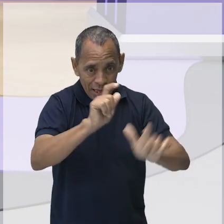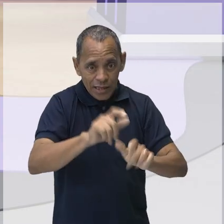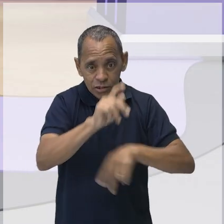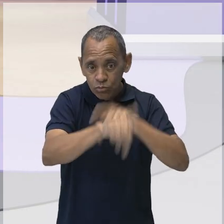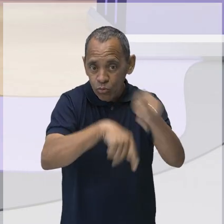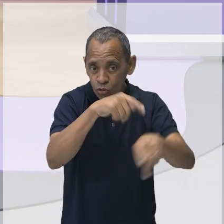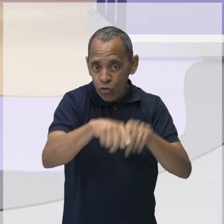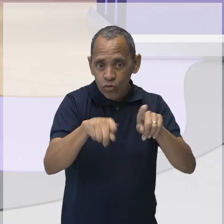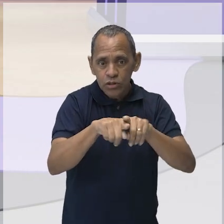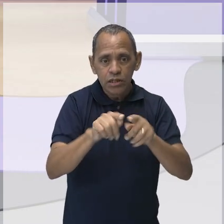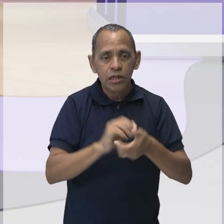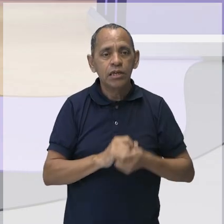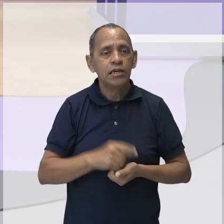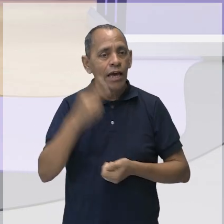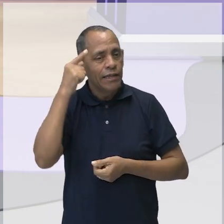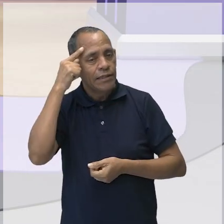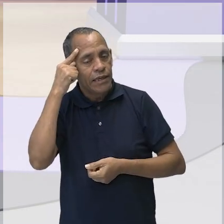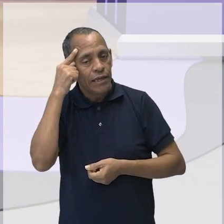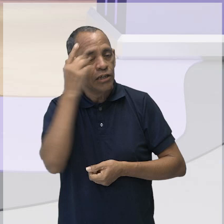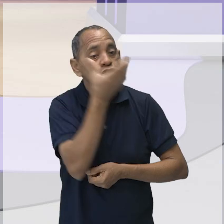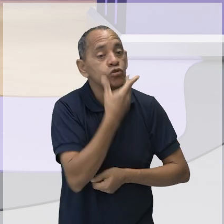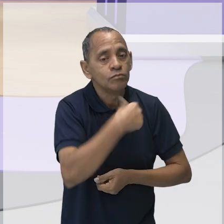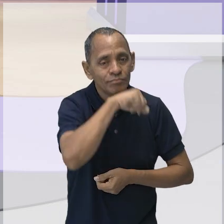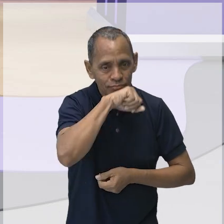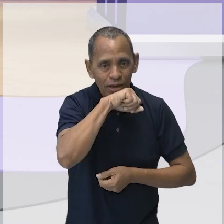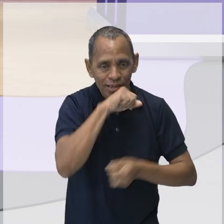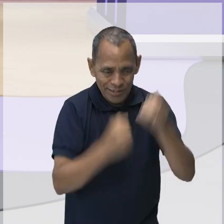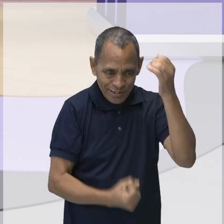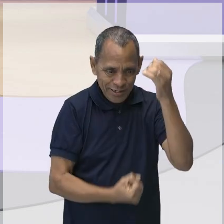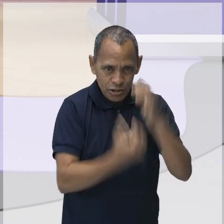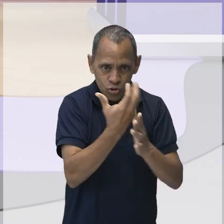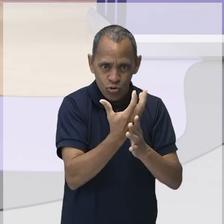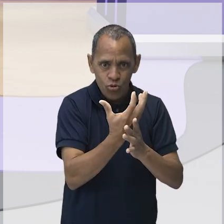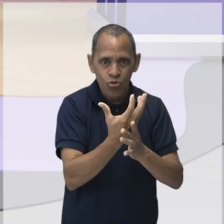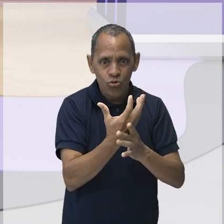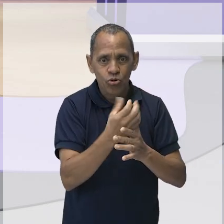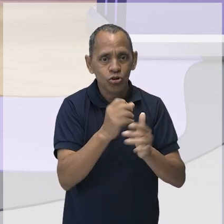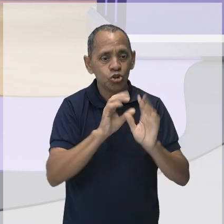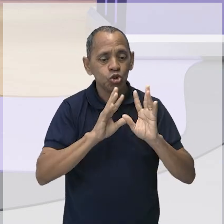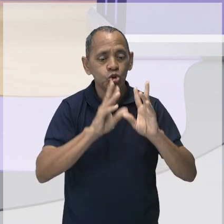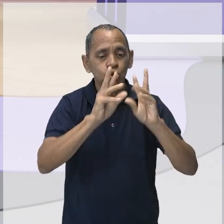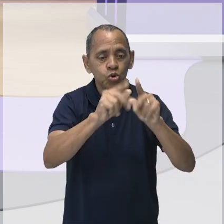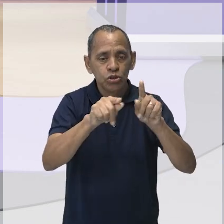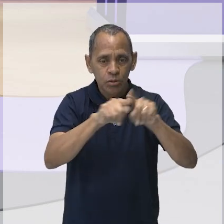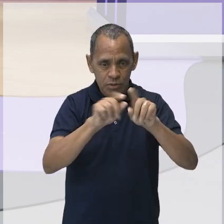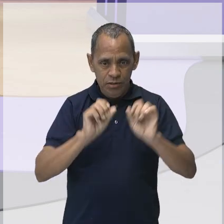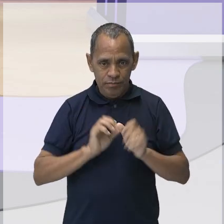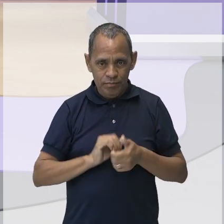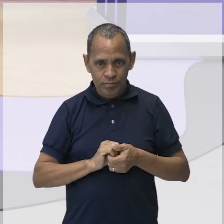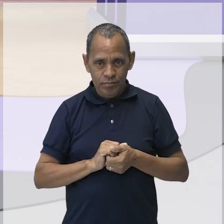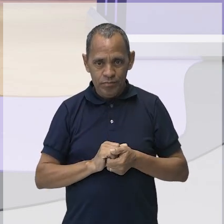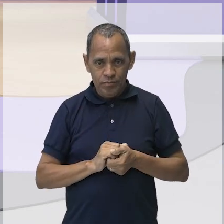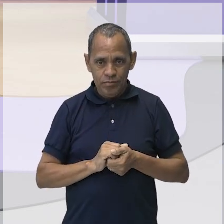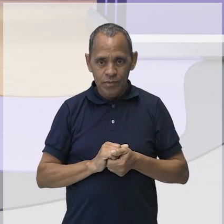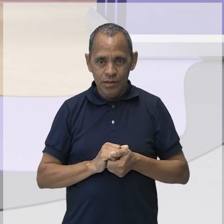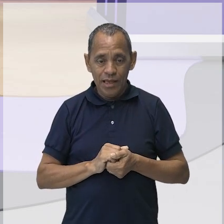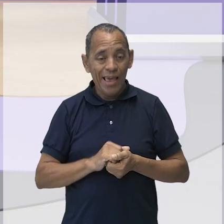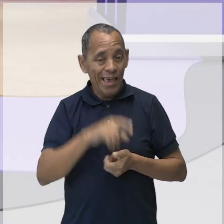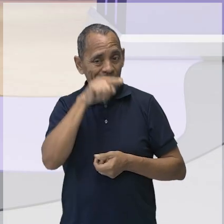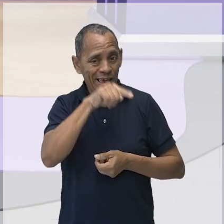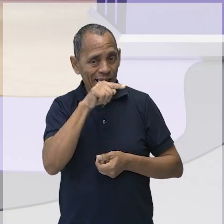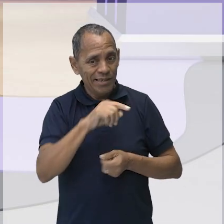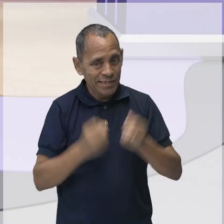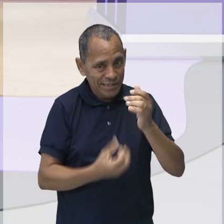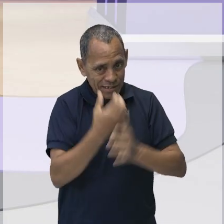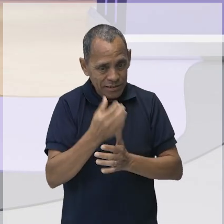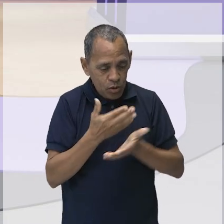uma paternidade, né? De um pai criador, um pai divino e criador. A criação ela também